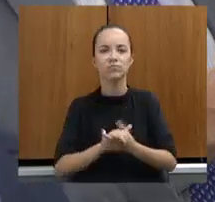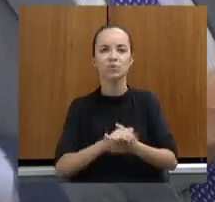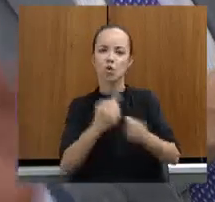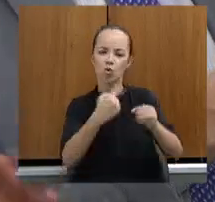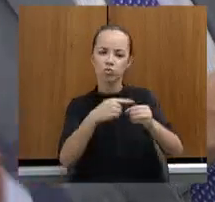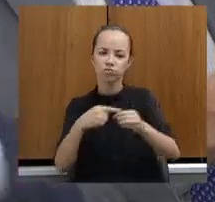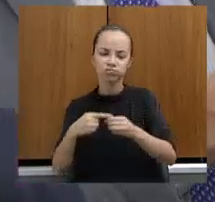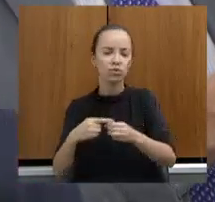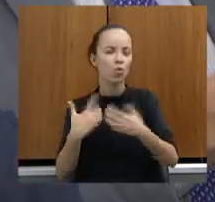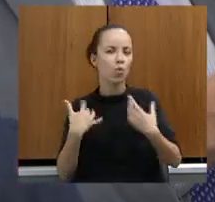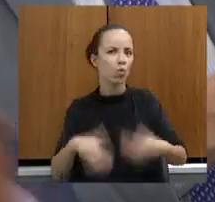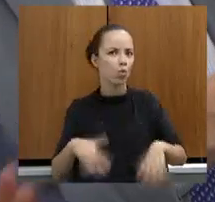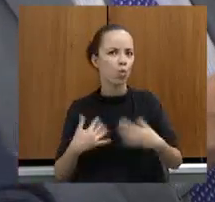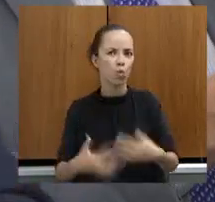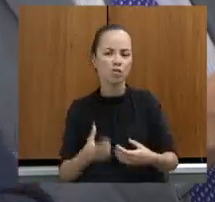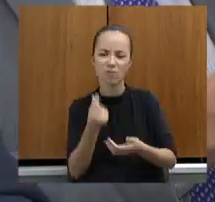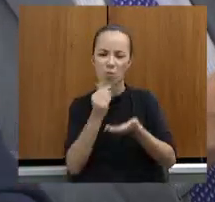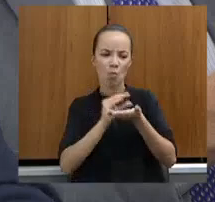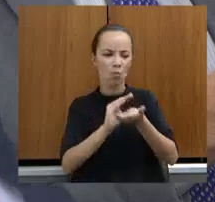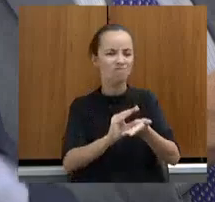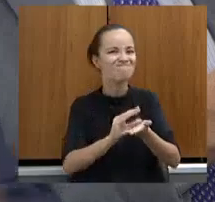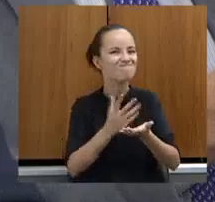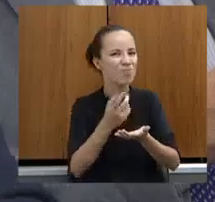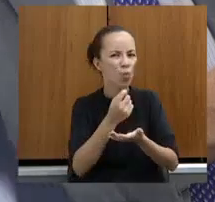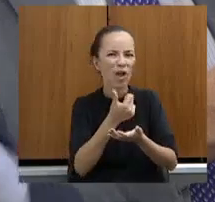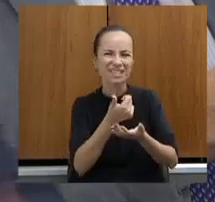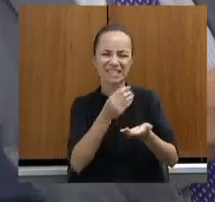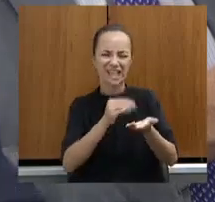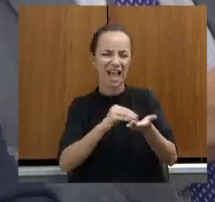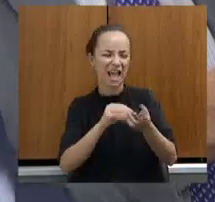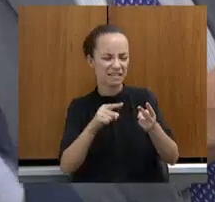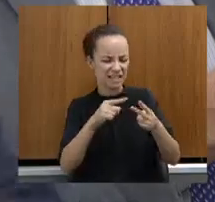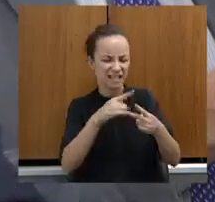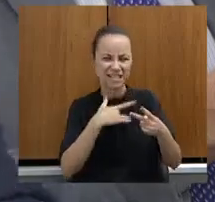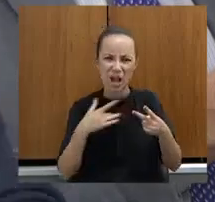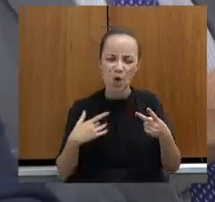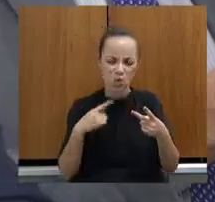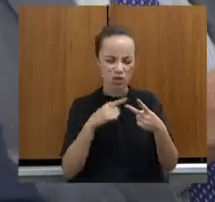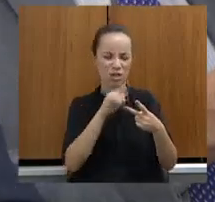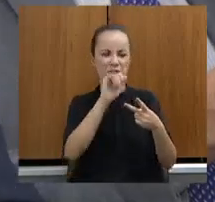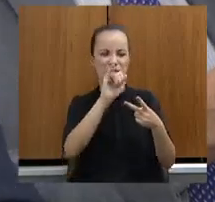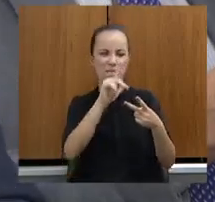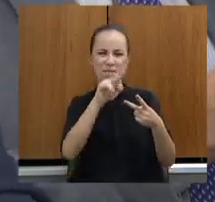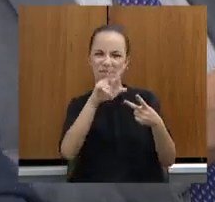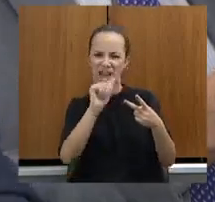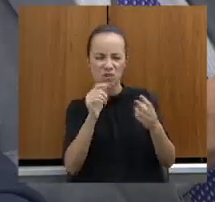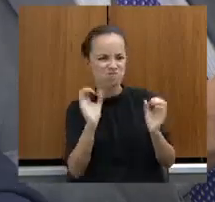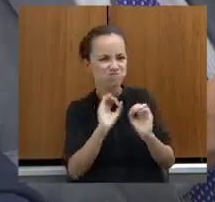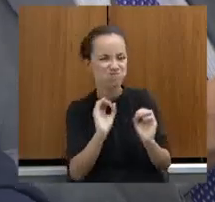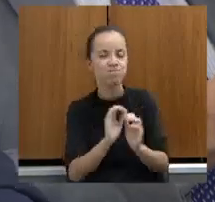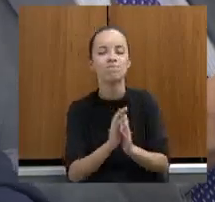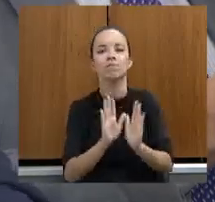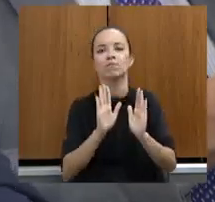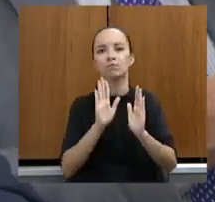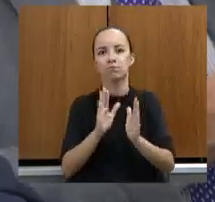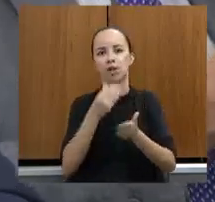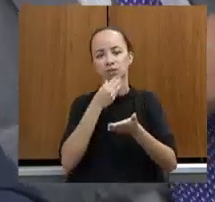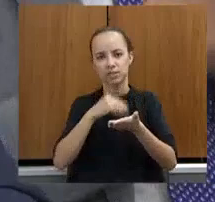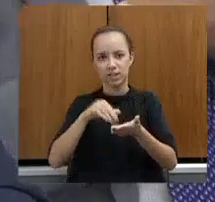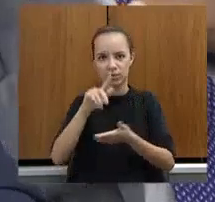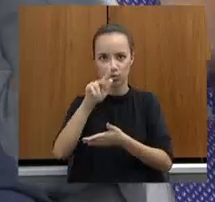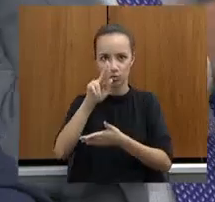municípios praticamente sem nenhum recurso sem fundeb sem saúde sem IPVA nada e realmente secretário